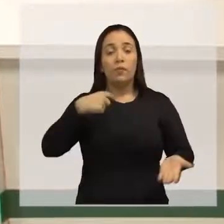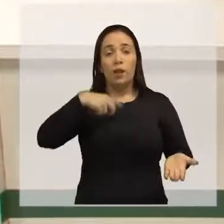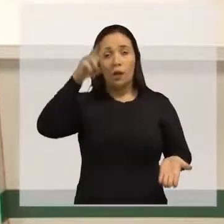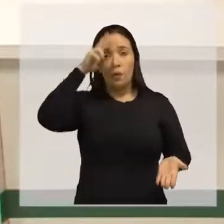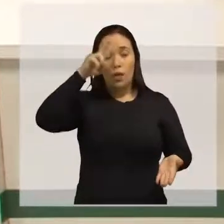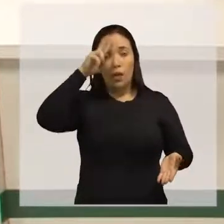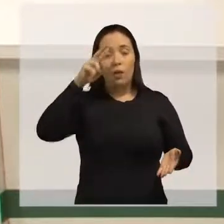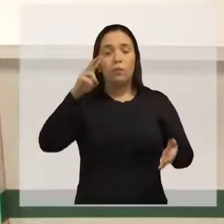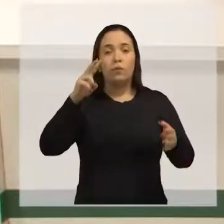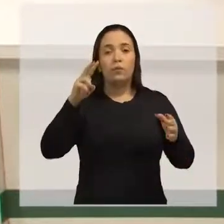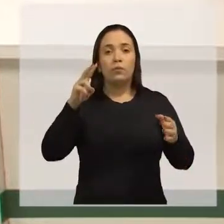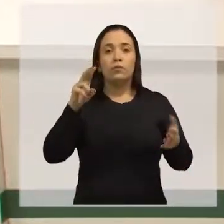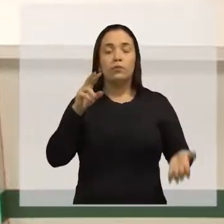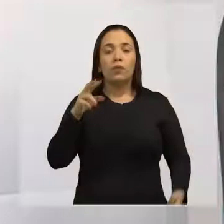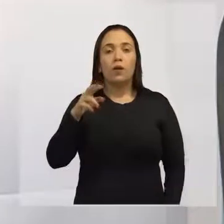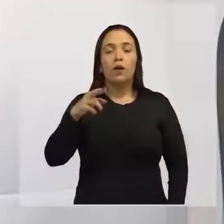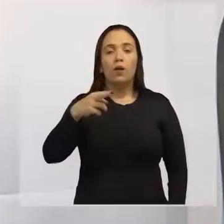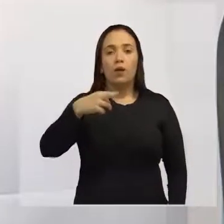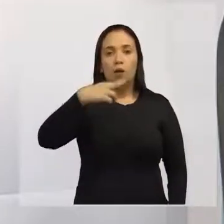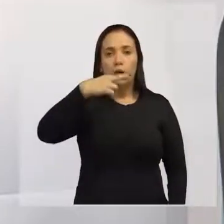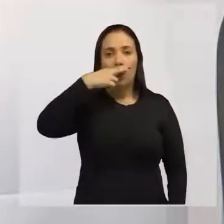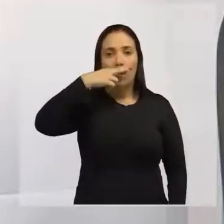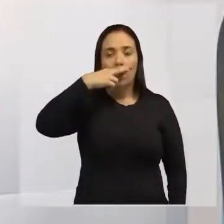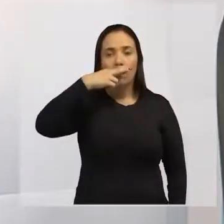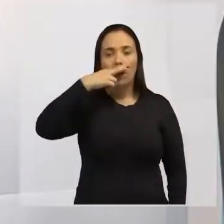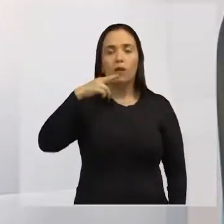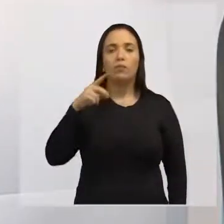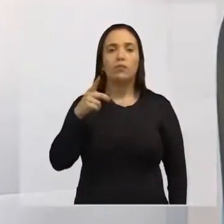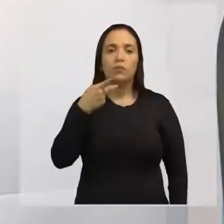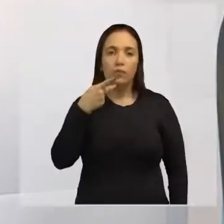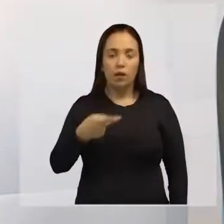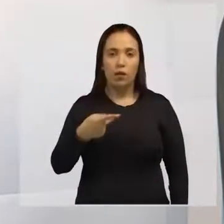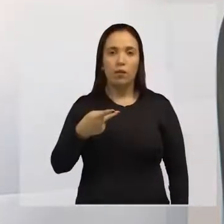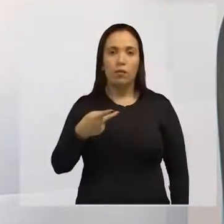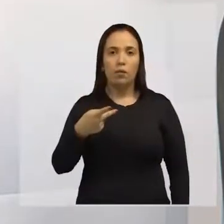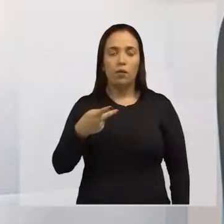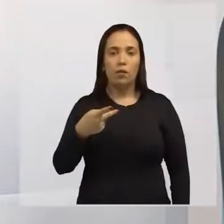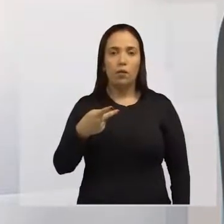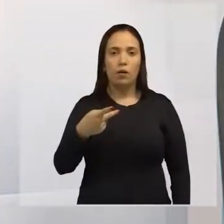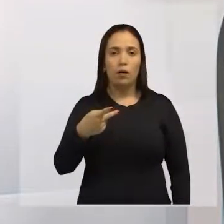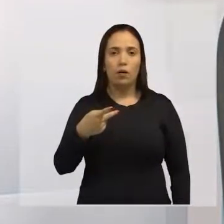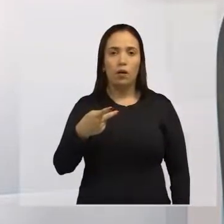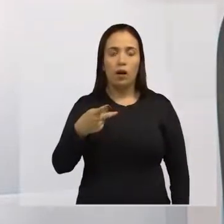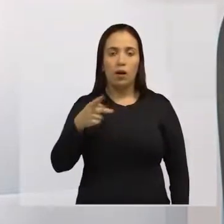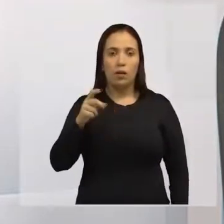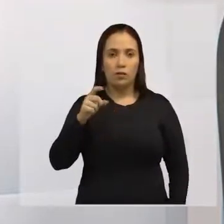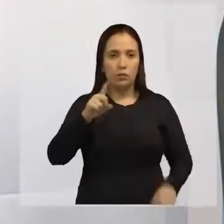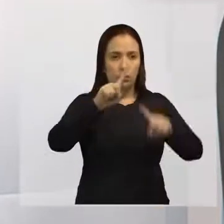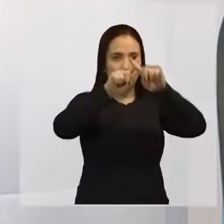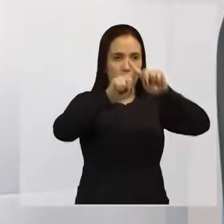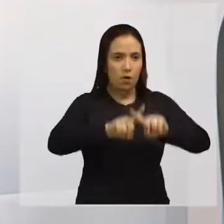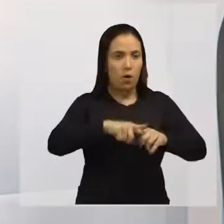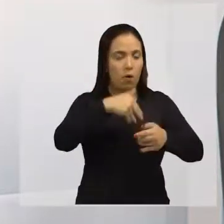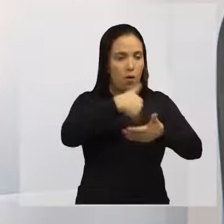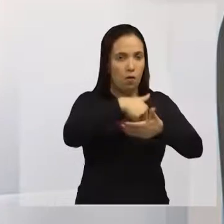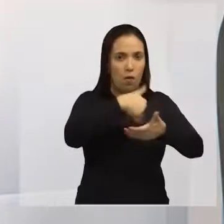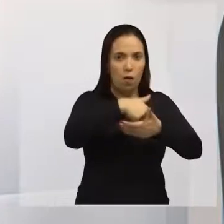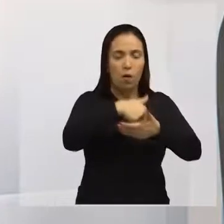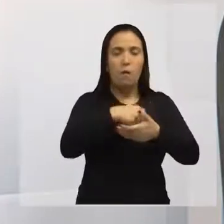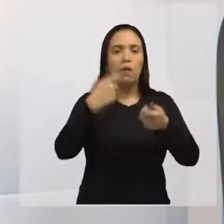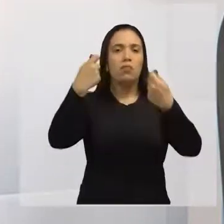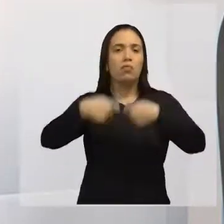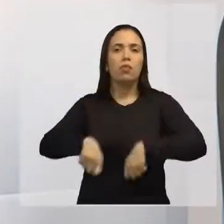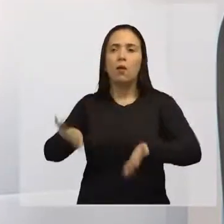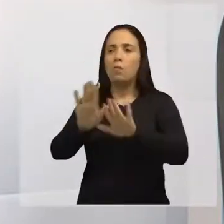frase desastrosa do Ronaldinho Fenômeno. Para fazer Copa não precisa de universidade, de hospitais. Ninguém faz Copa com